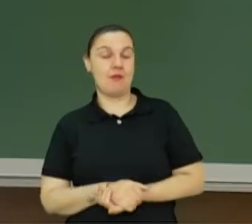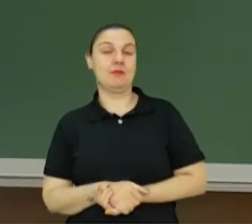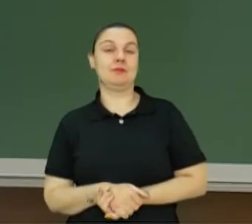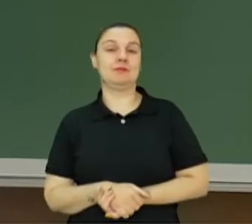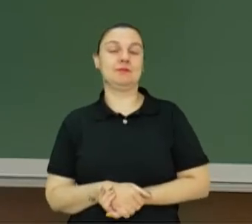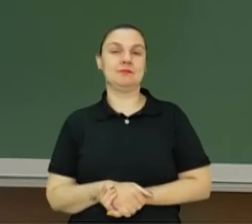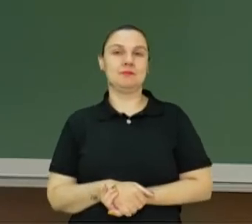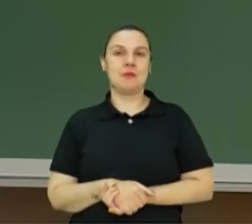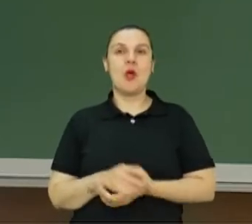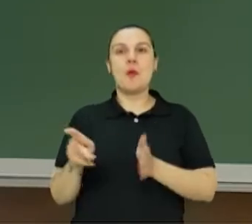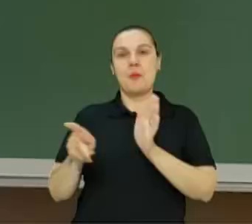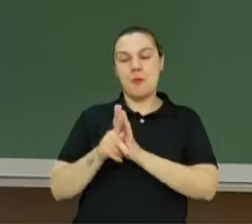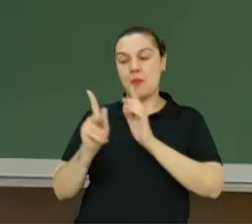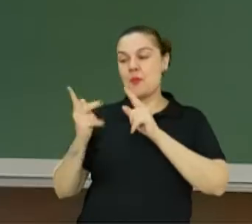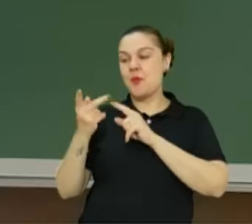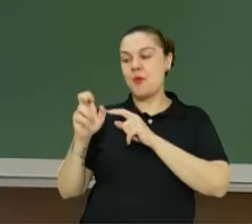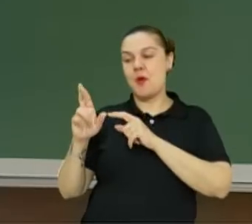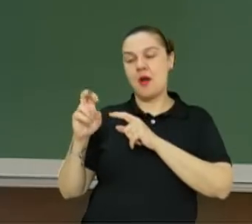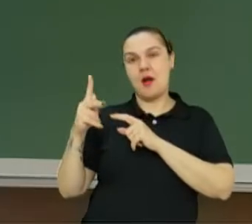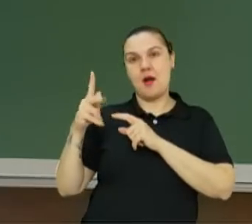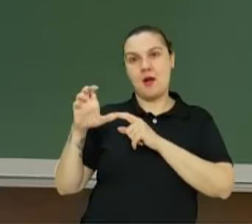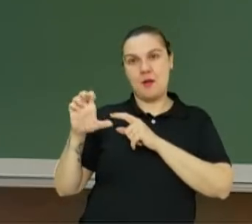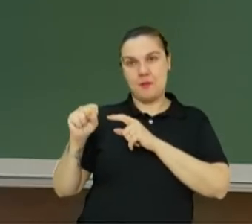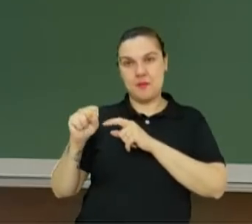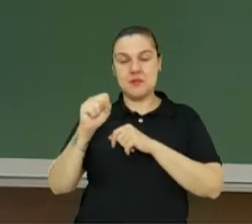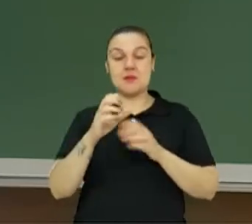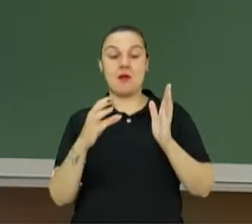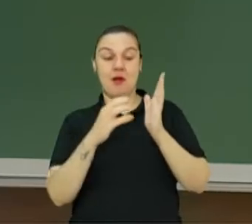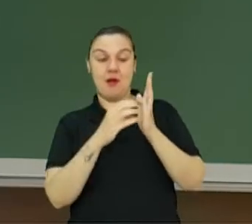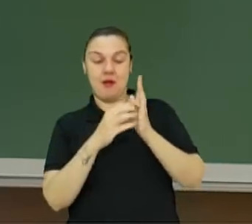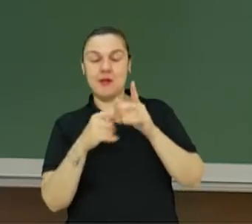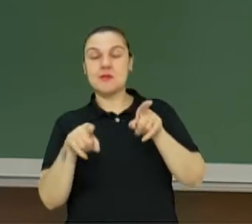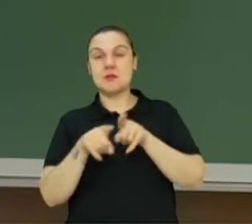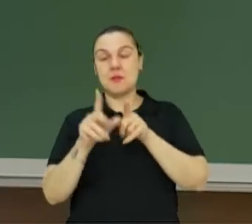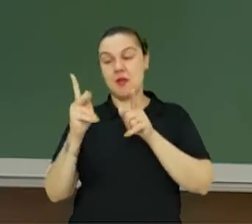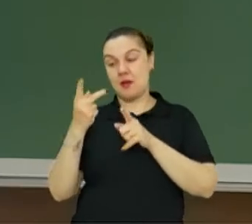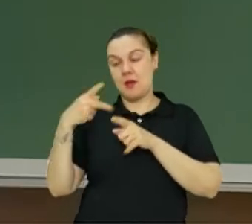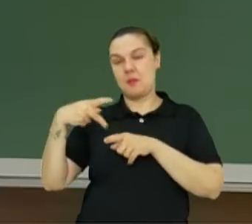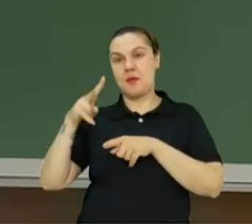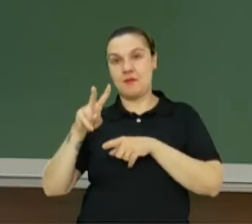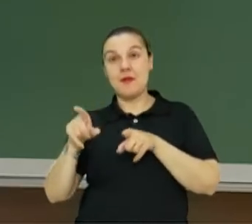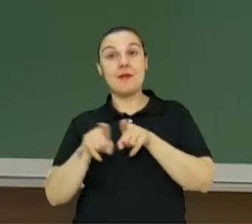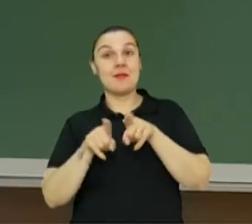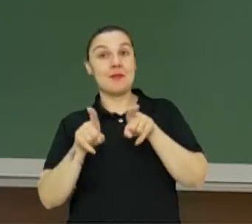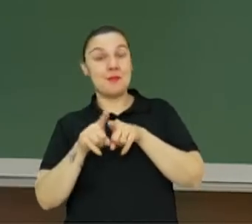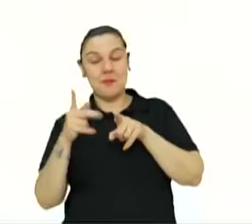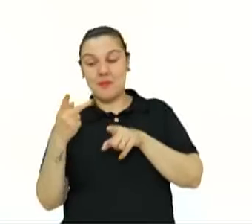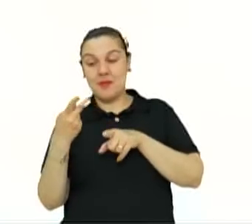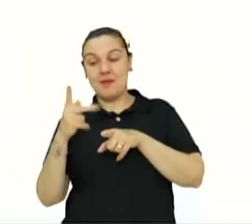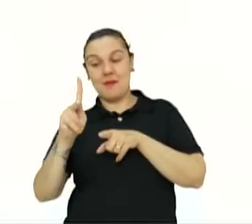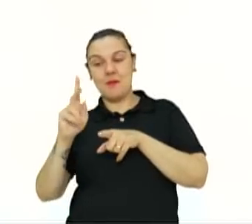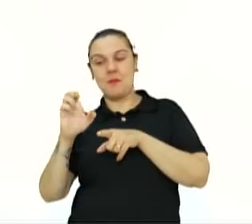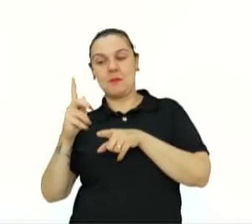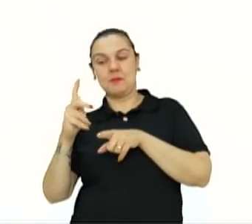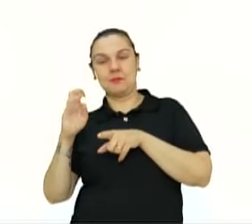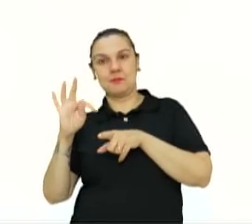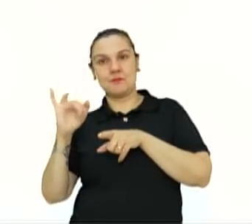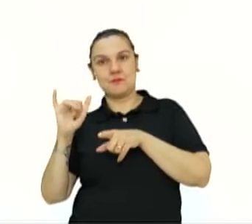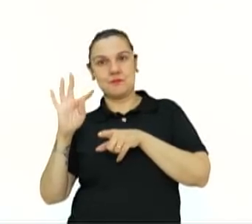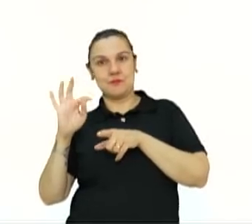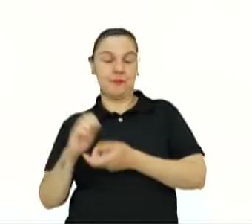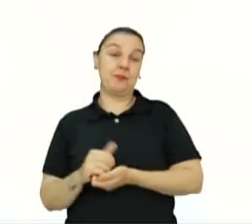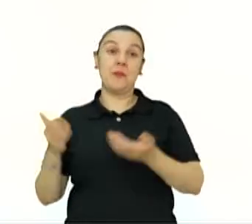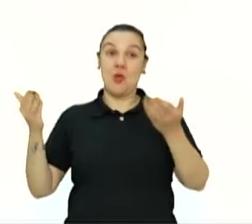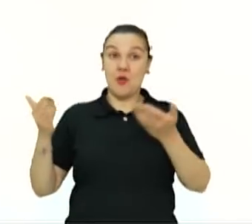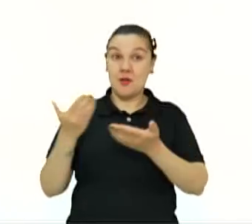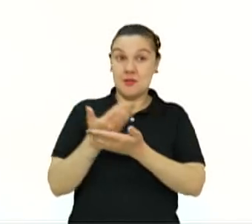comuns, a herpes genital, a AIDS, HPV e falamos de hepatite B. E nessa aula, então, a gente vai conhecer